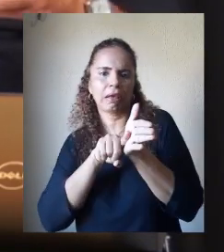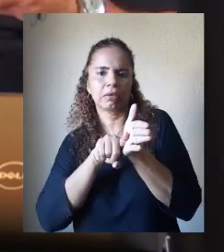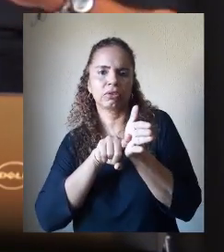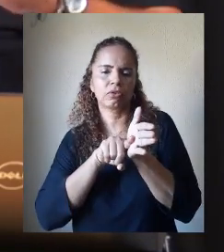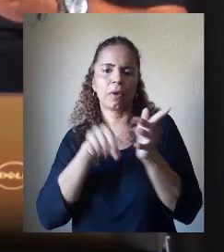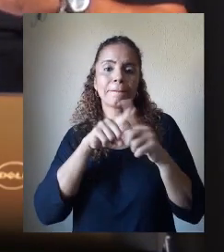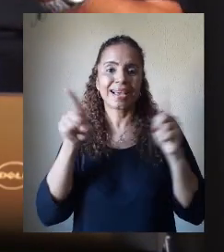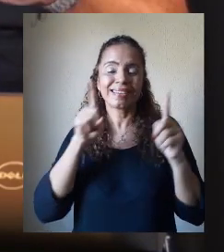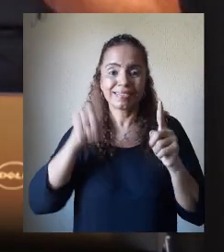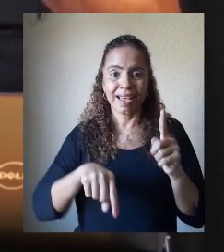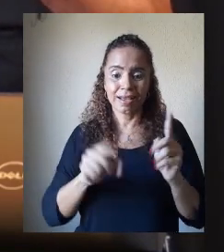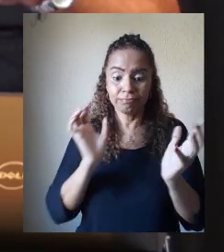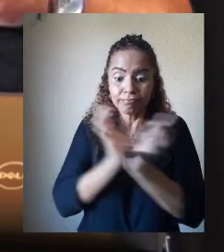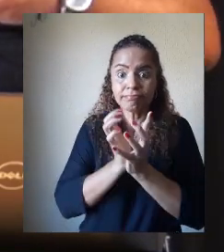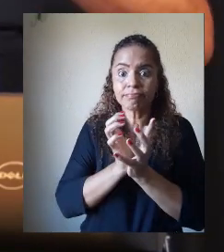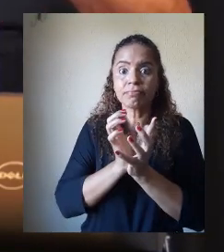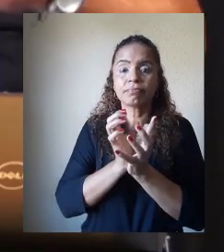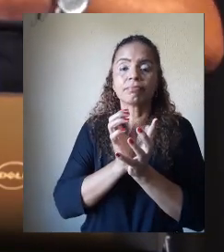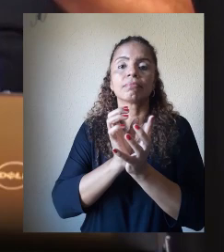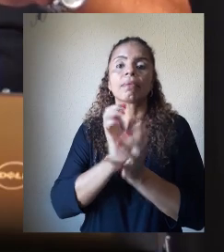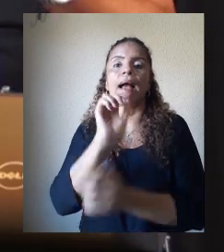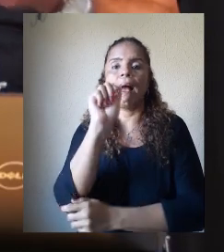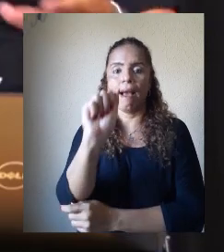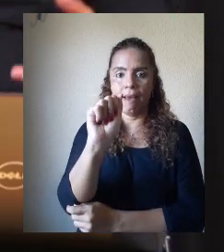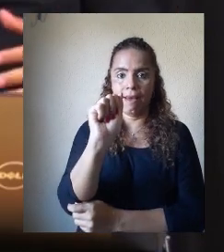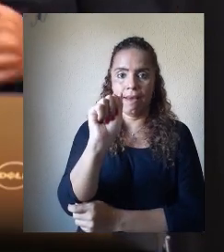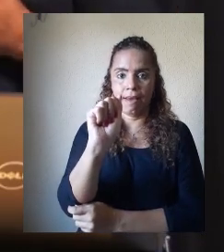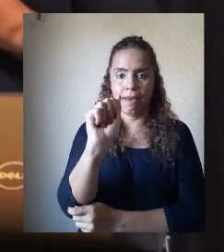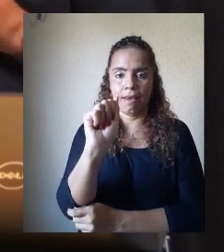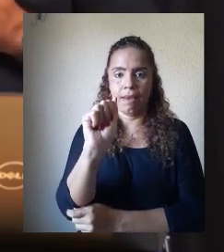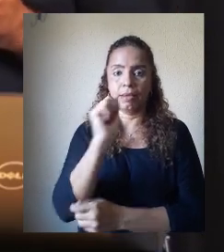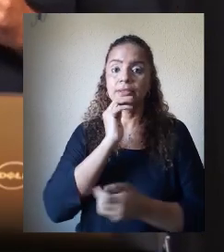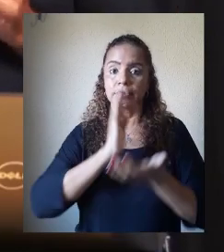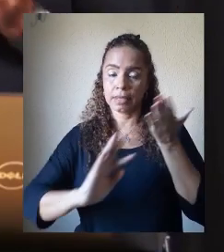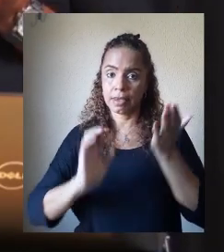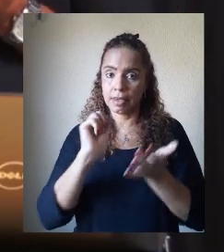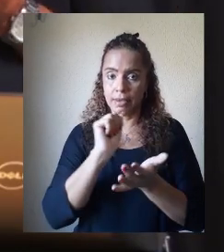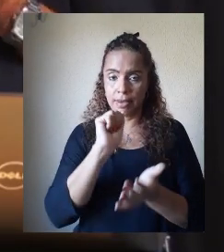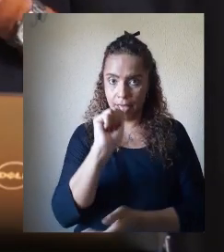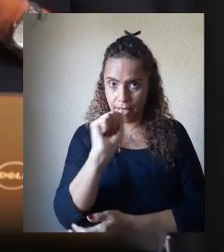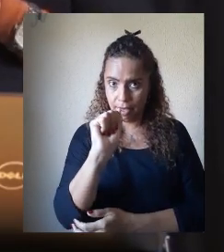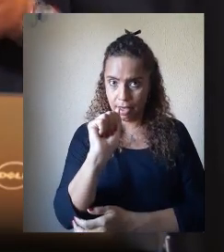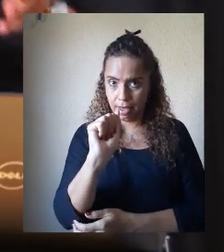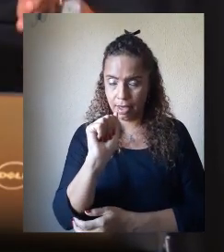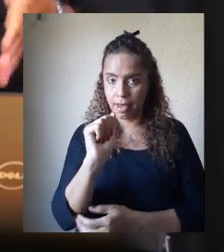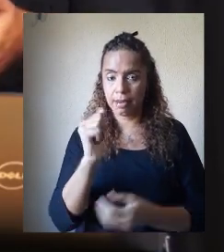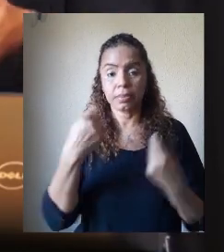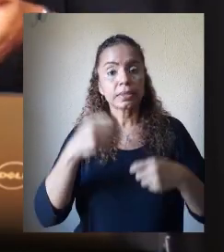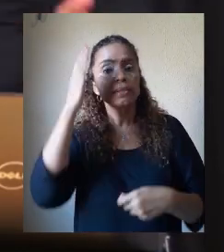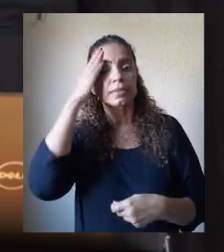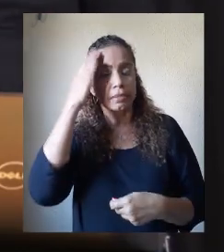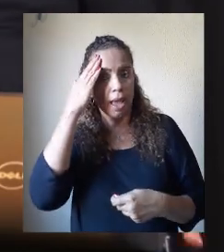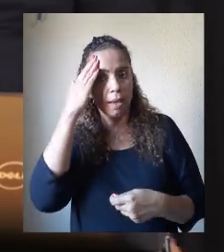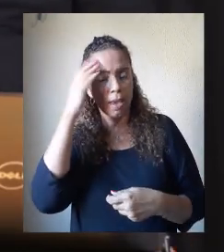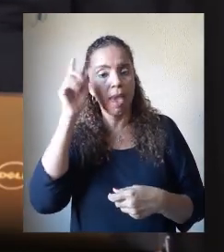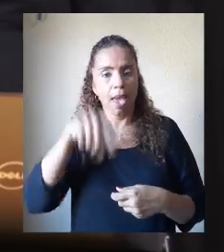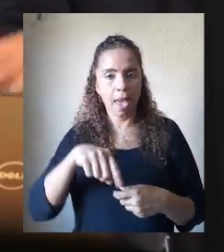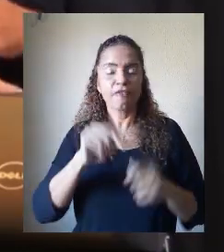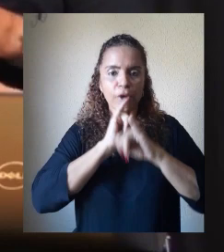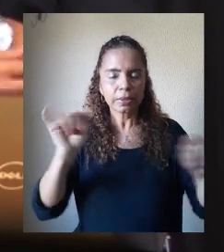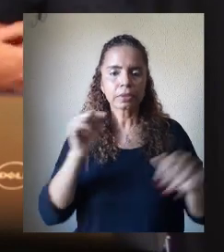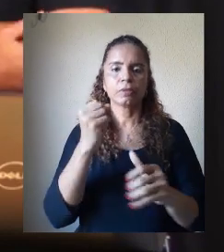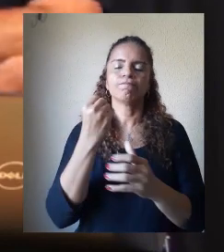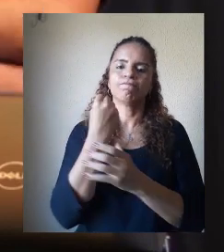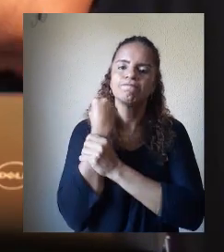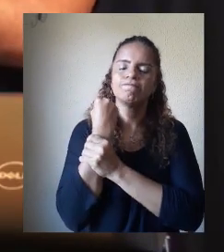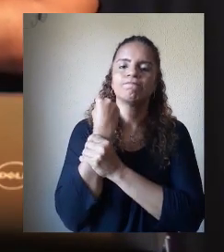ter o quanto disso aí a gente pode considerar, o quanto disso aí são informações seguras, porque são baseadas em alguns estudos que estão recentes.